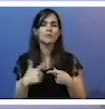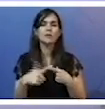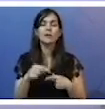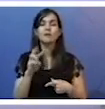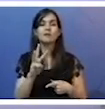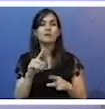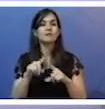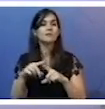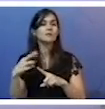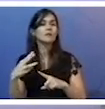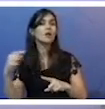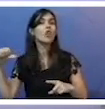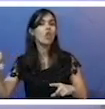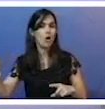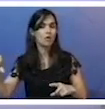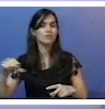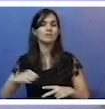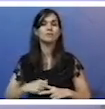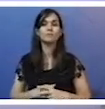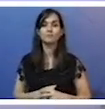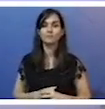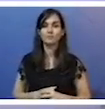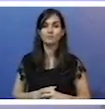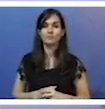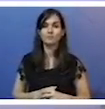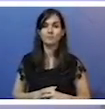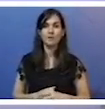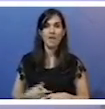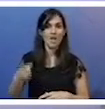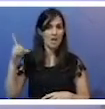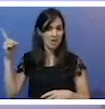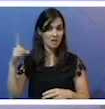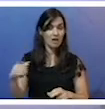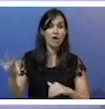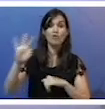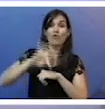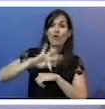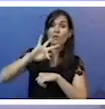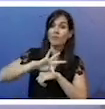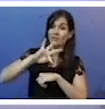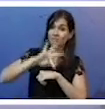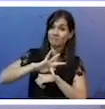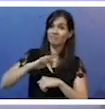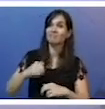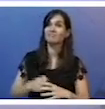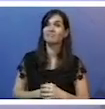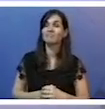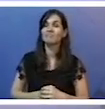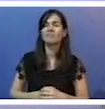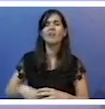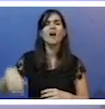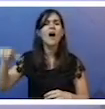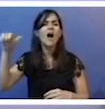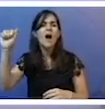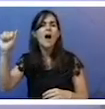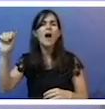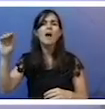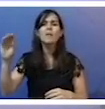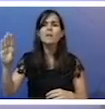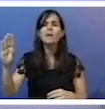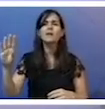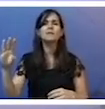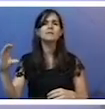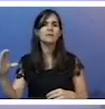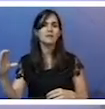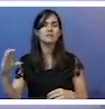agora 91 Oi vó essa fórmula de báskara Vamos colocar os coeficientes para